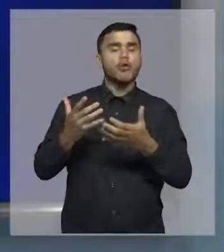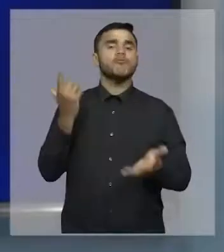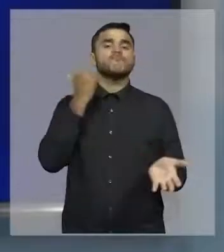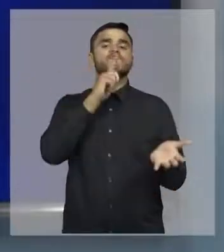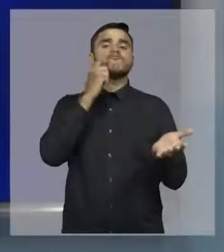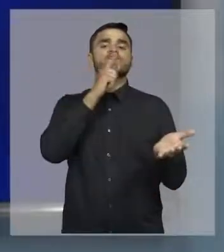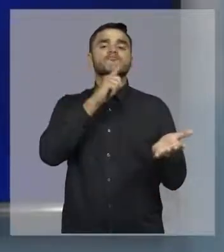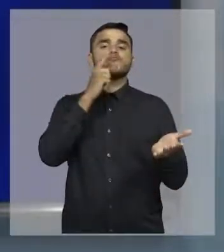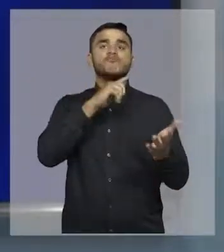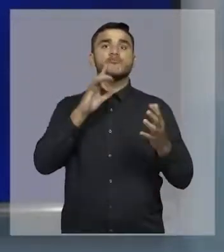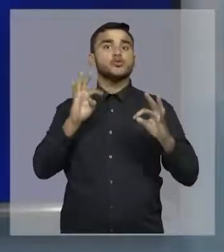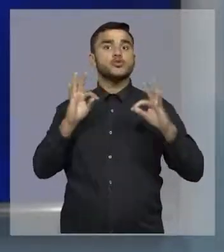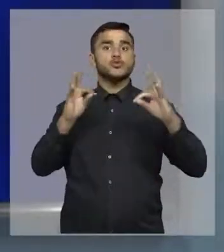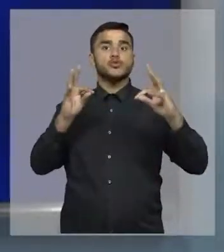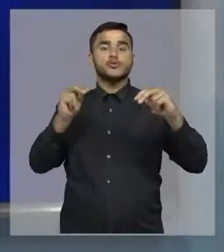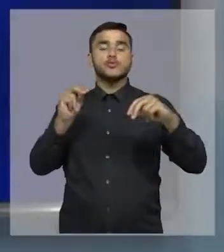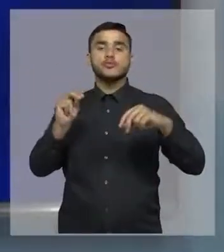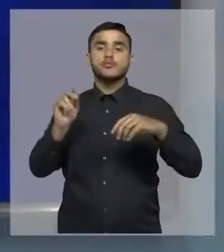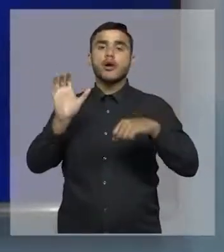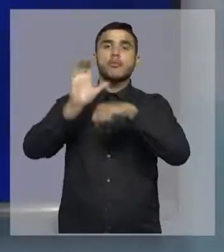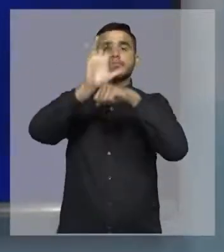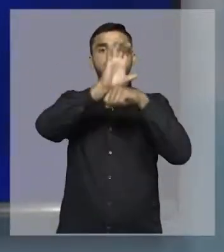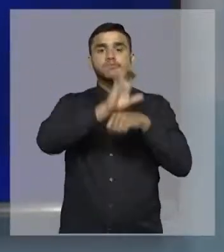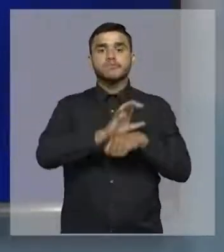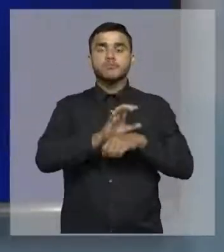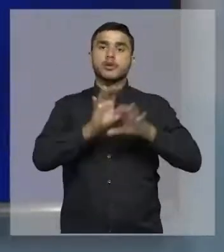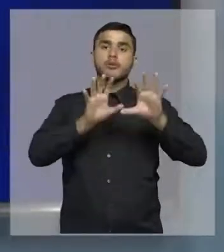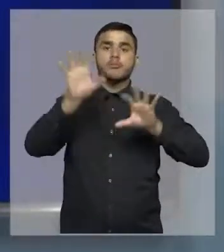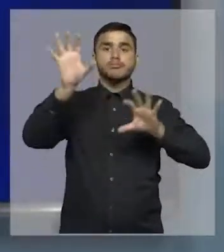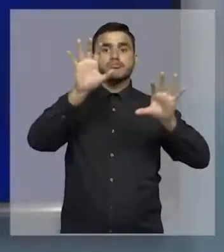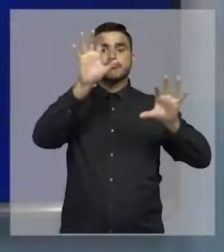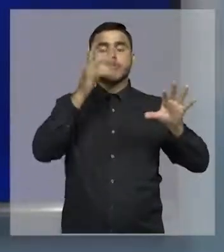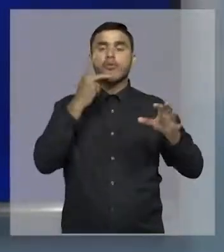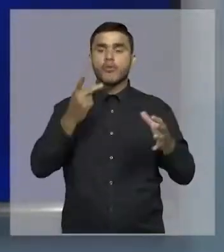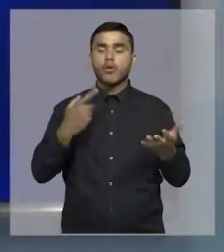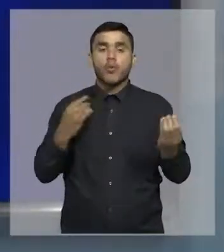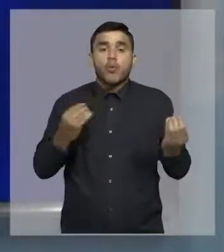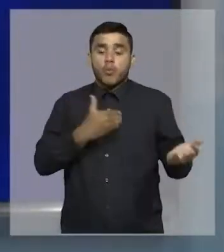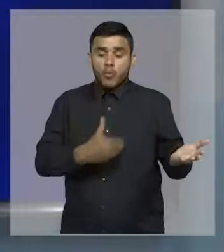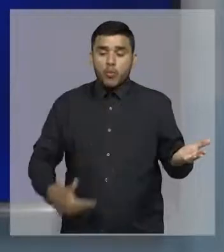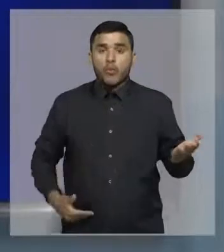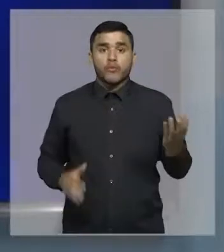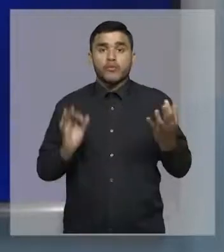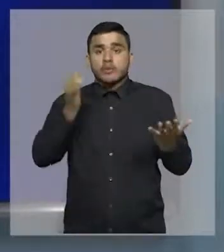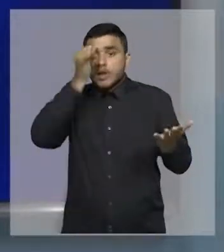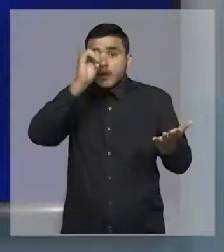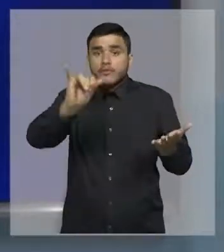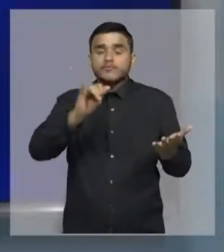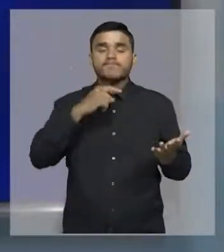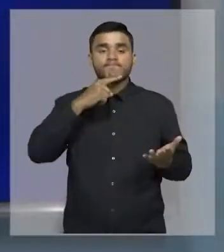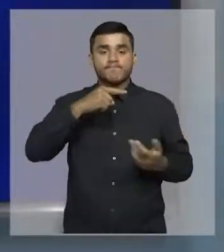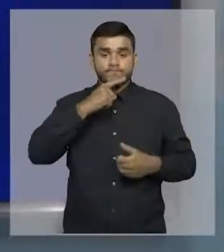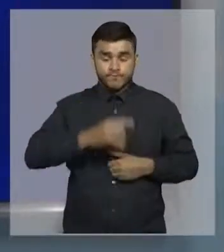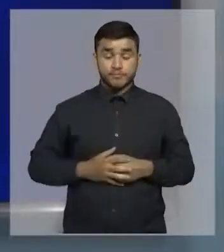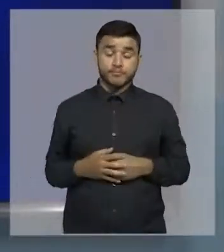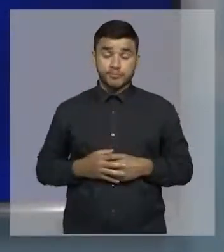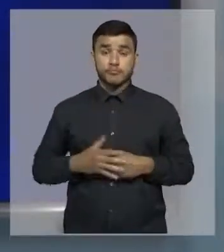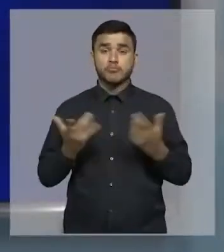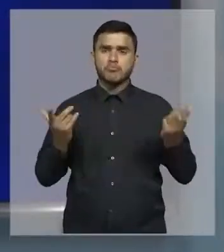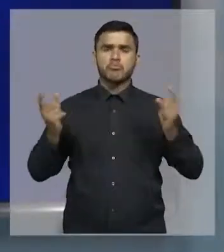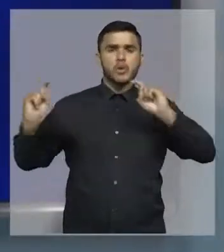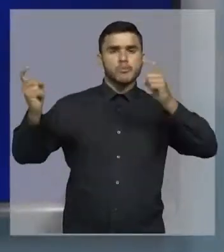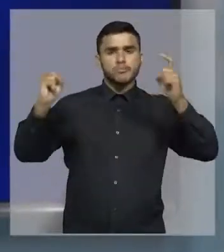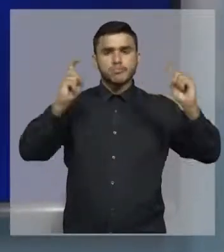e fica muito difícil para o governo se antecipar a movimentos dessa natureza. É para discutir estas e